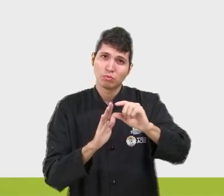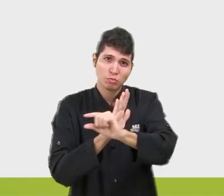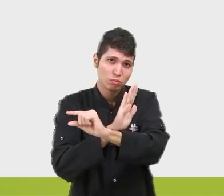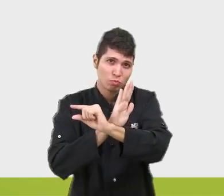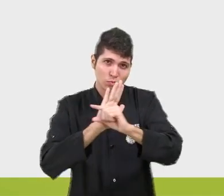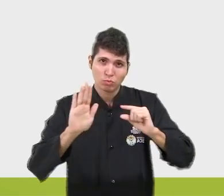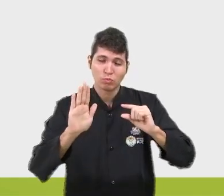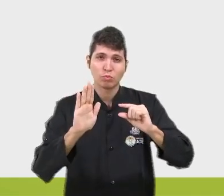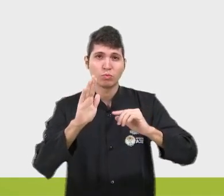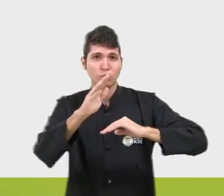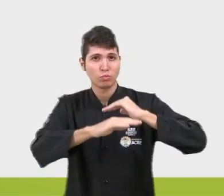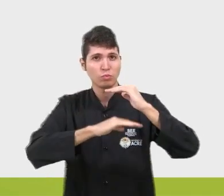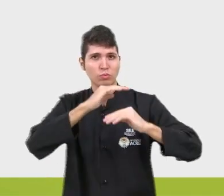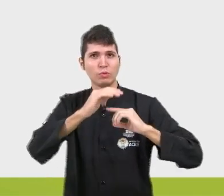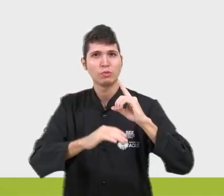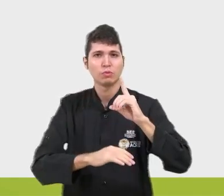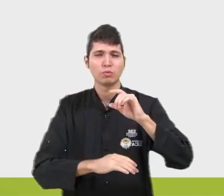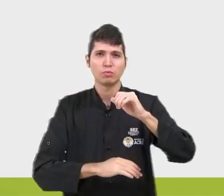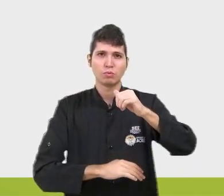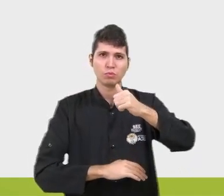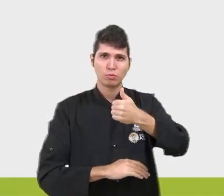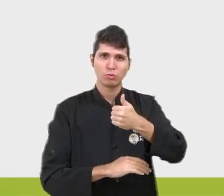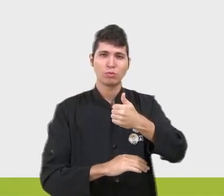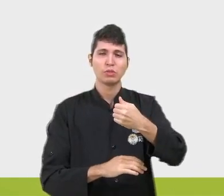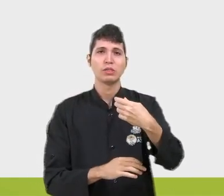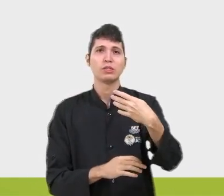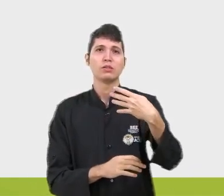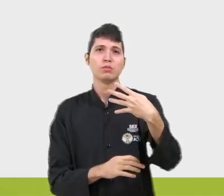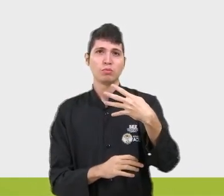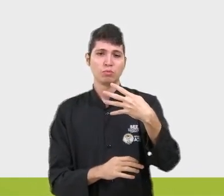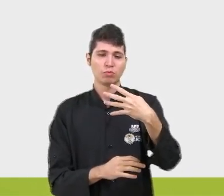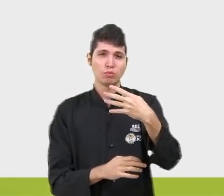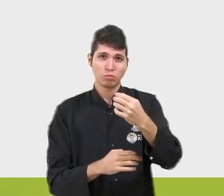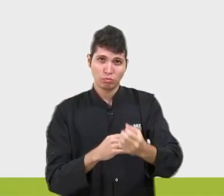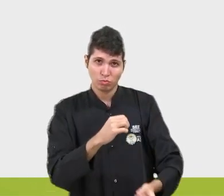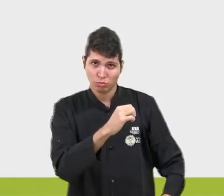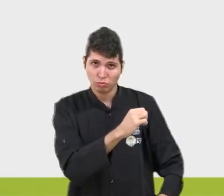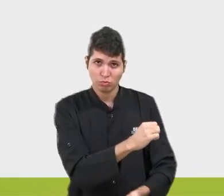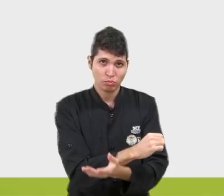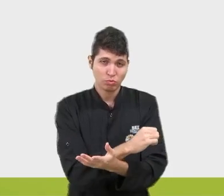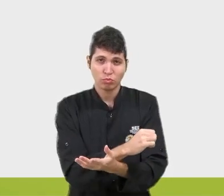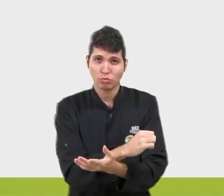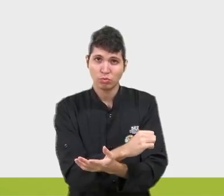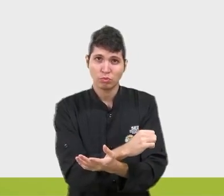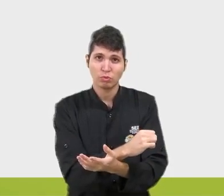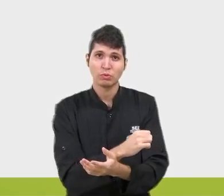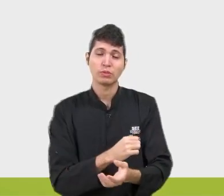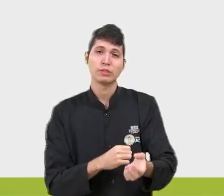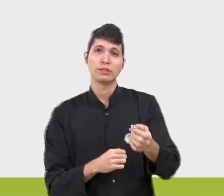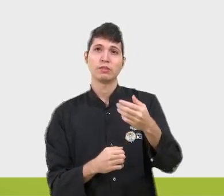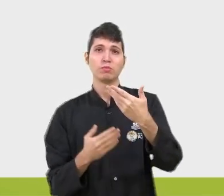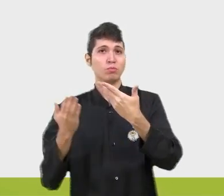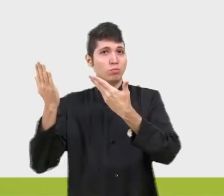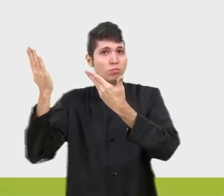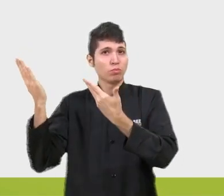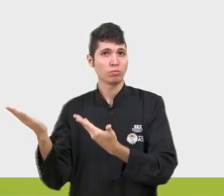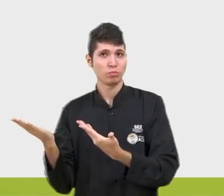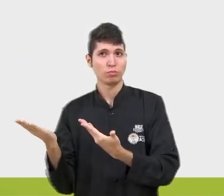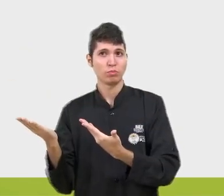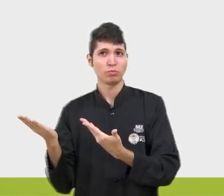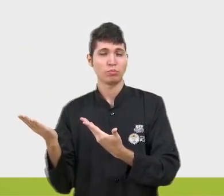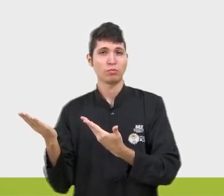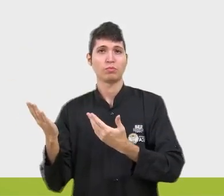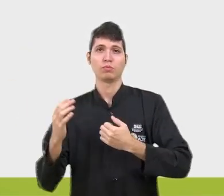desenvolvimento 1. Temos aqui 4 dicas eu coloquei para vocês. Diante desse cenário, nessa lógica, à vista desse